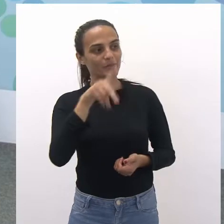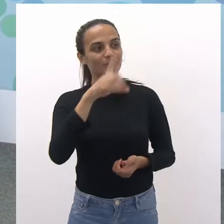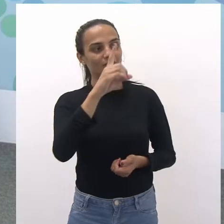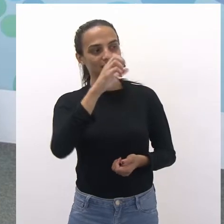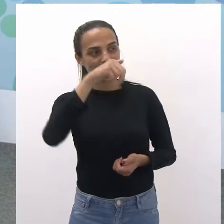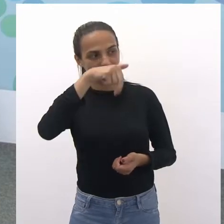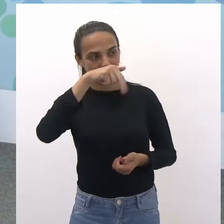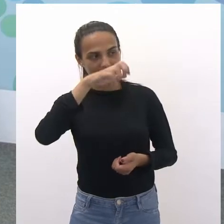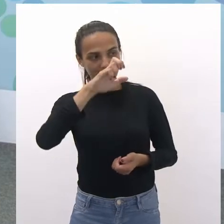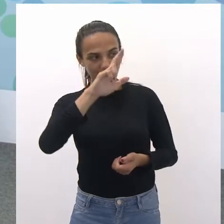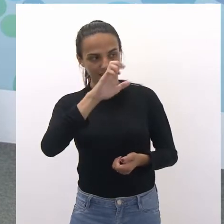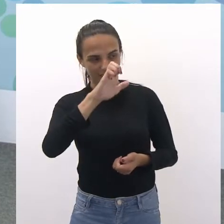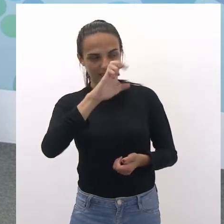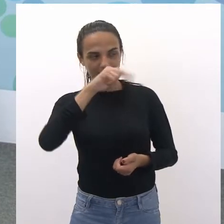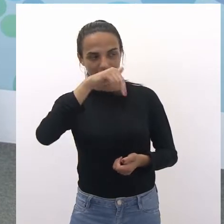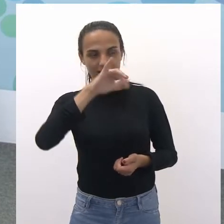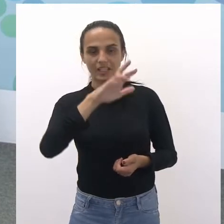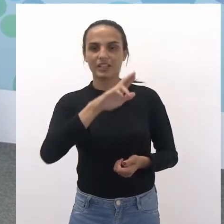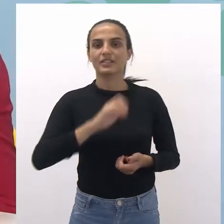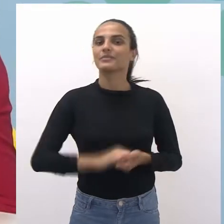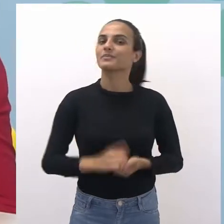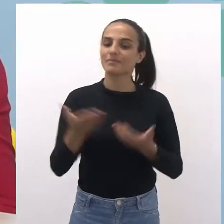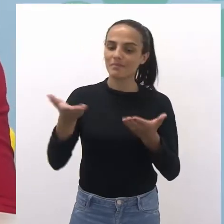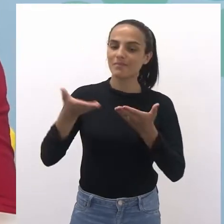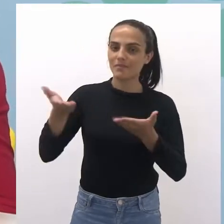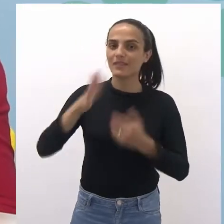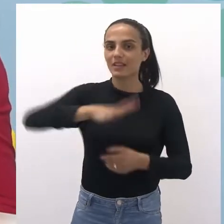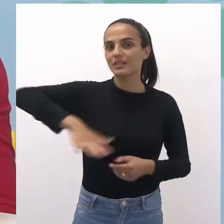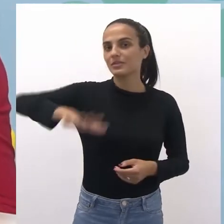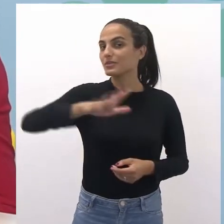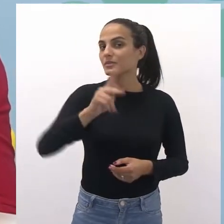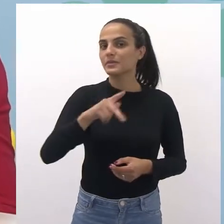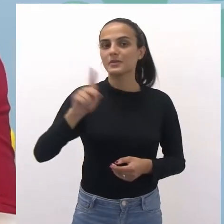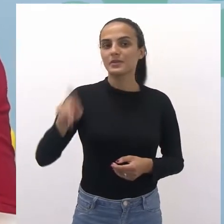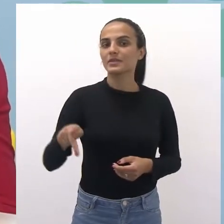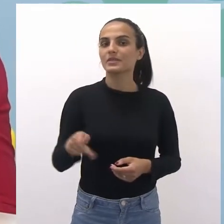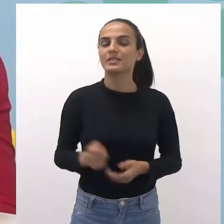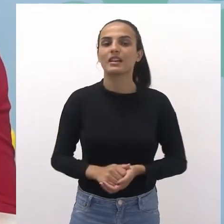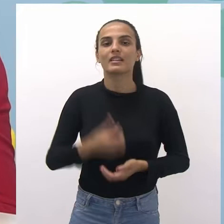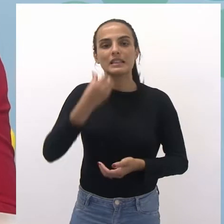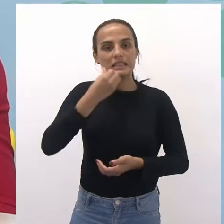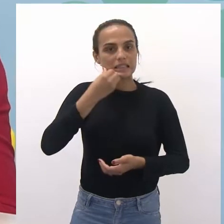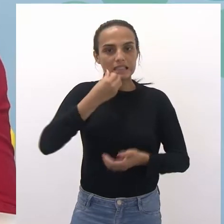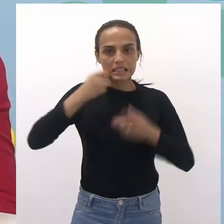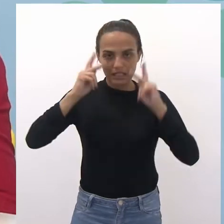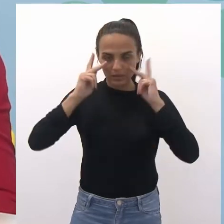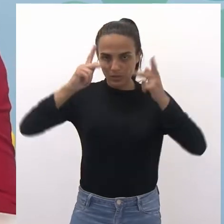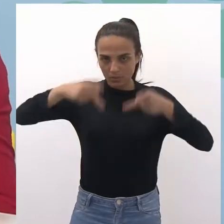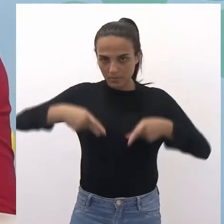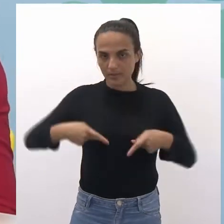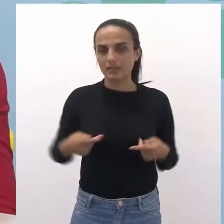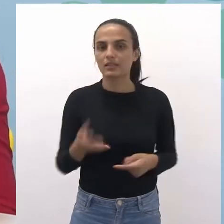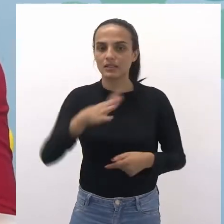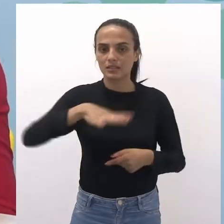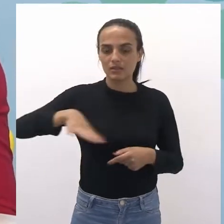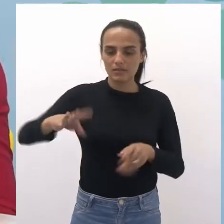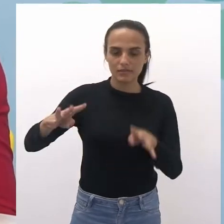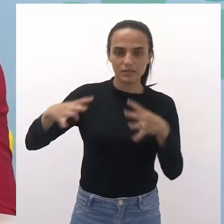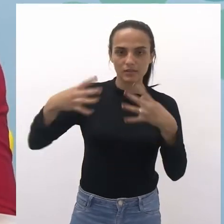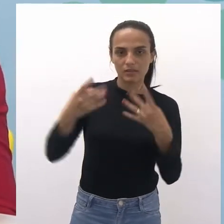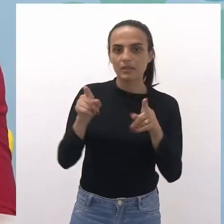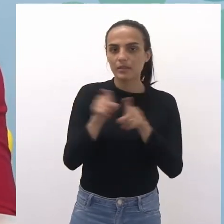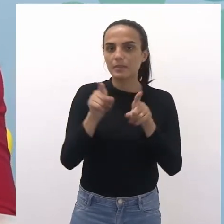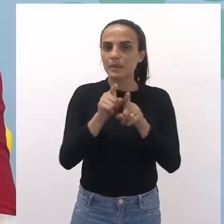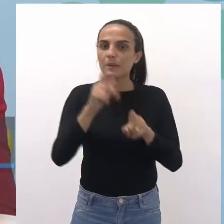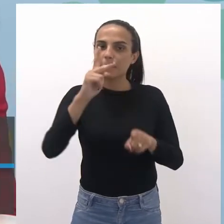obrigada. Eu desejo boas-vindas, a todos os professores da área de Ciências Humanas que estão nos assistindo, os PCNPs,